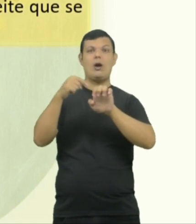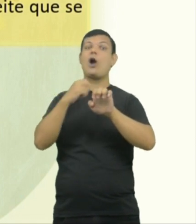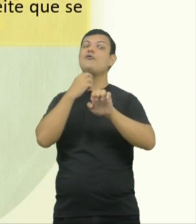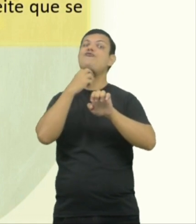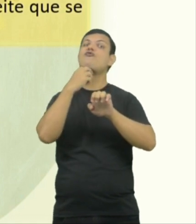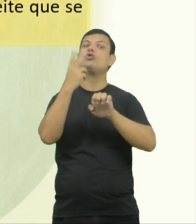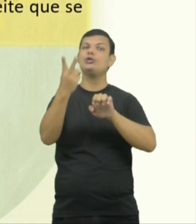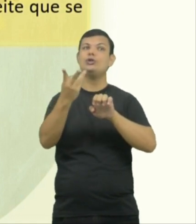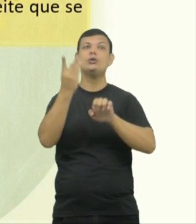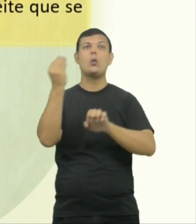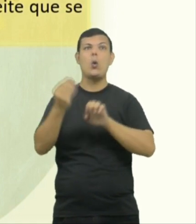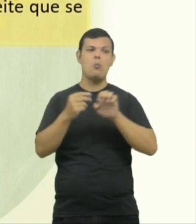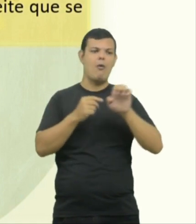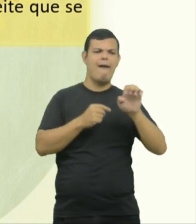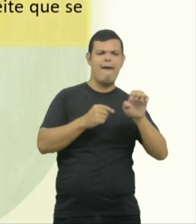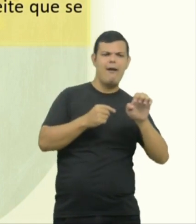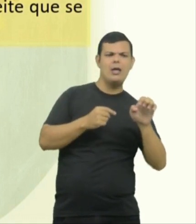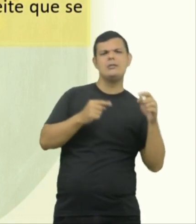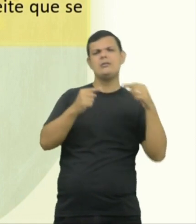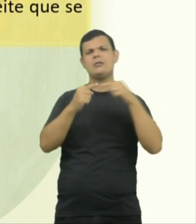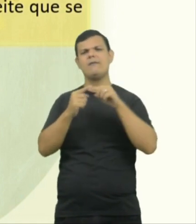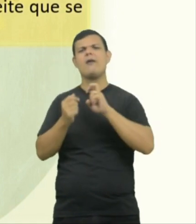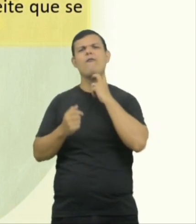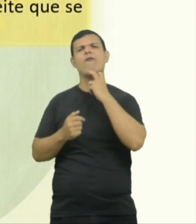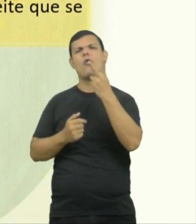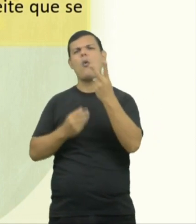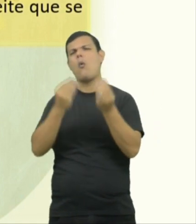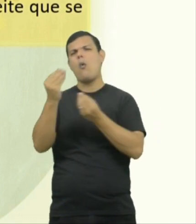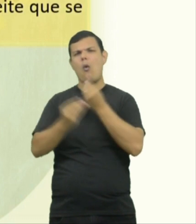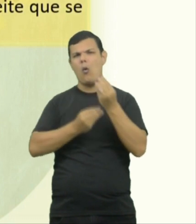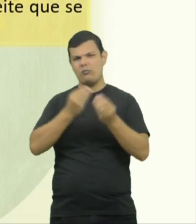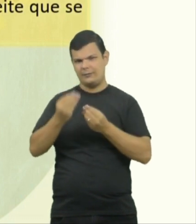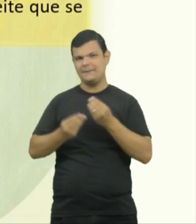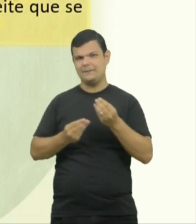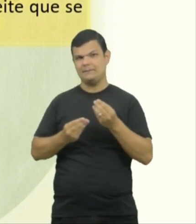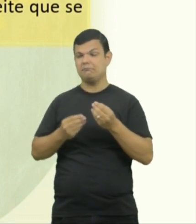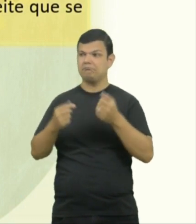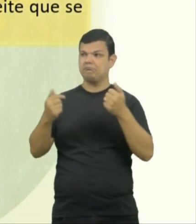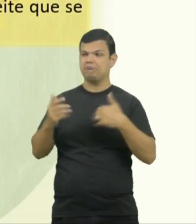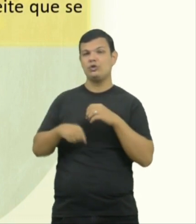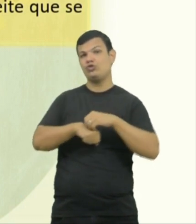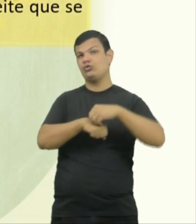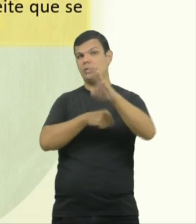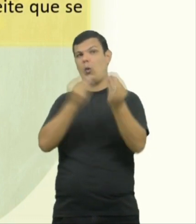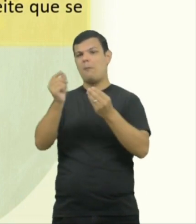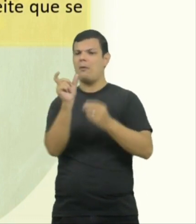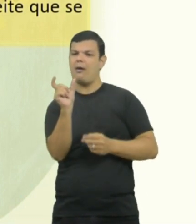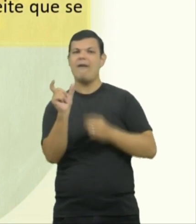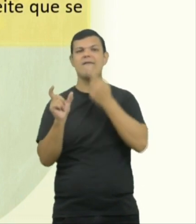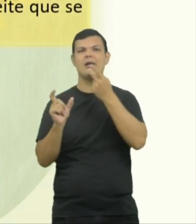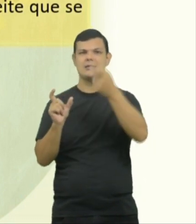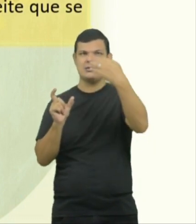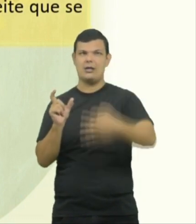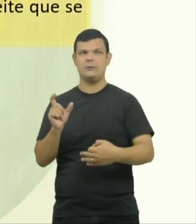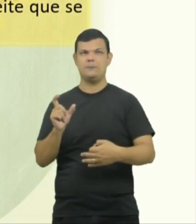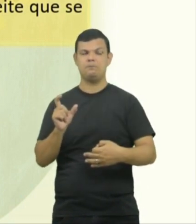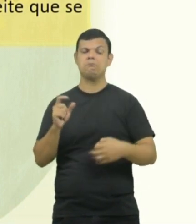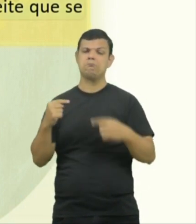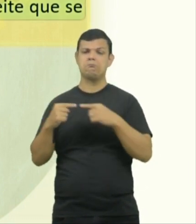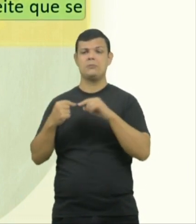bom? Então ele está dizendo que a pronúncia deve ser aberta e não plateia, e sim plateia. Mas esse acento